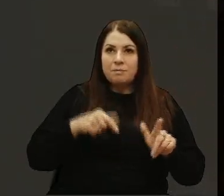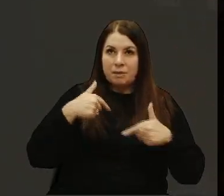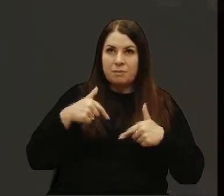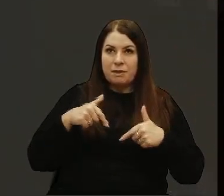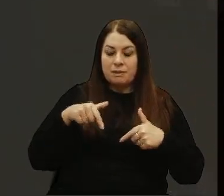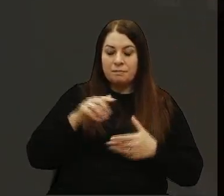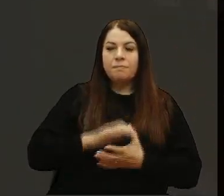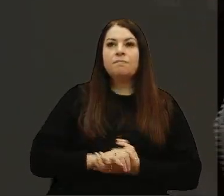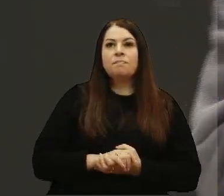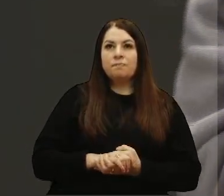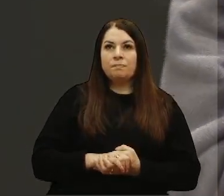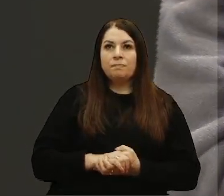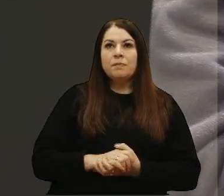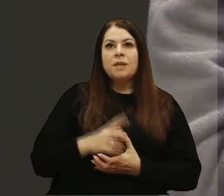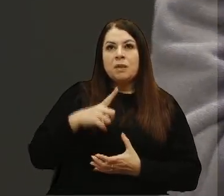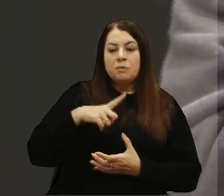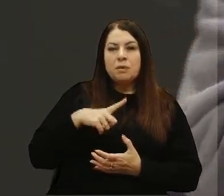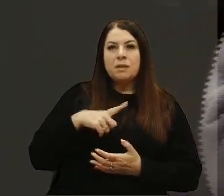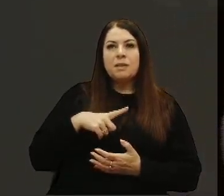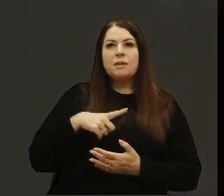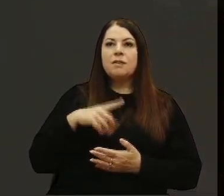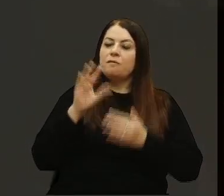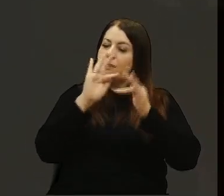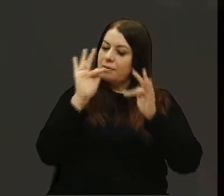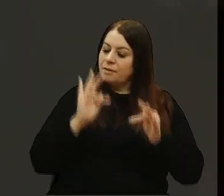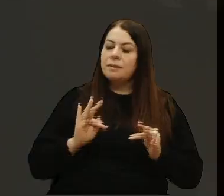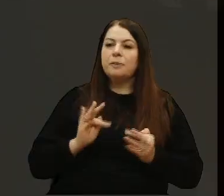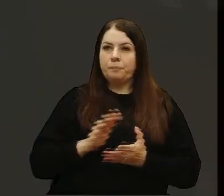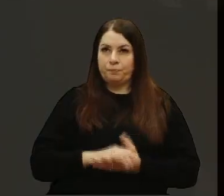trabalhar. Eu tenho a grata alegria,